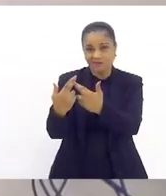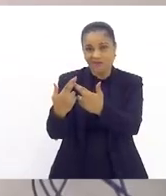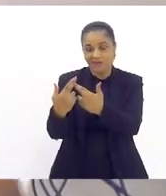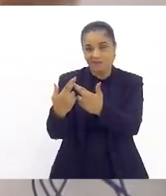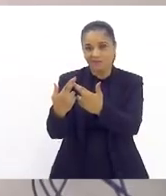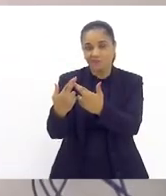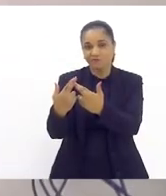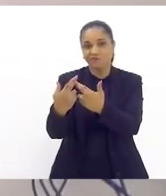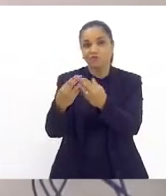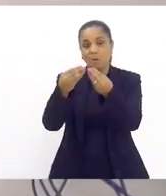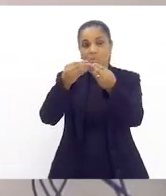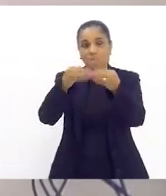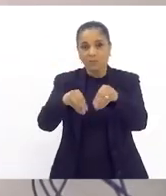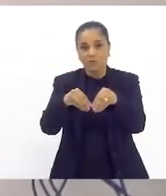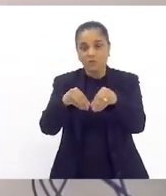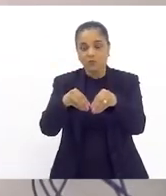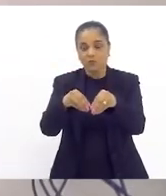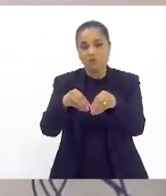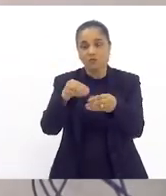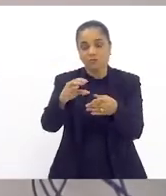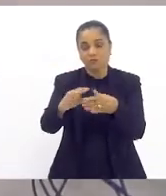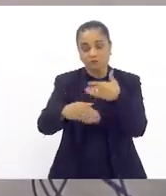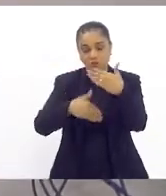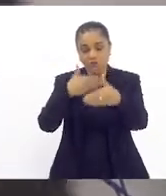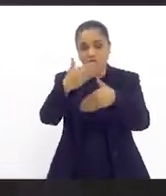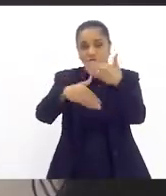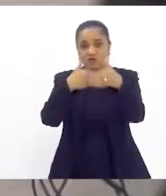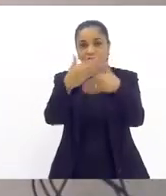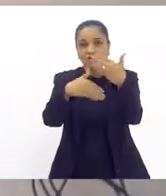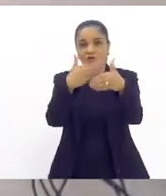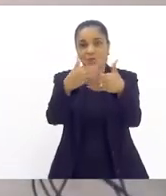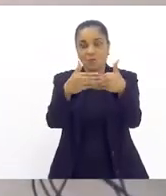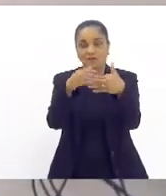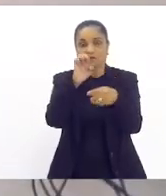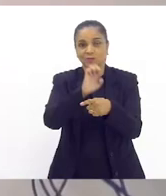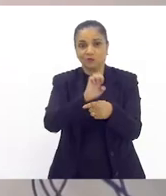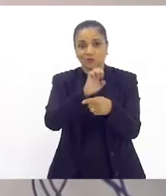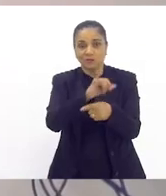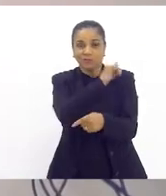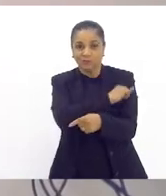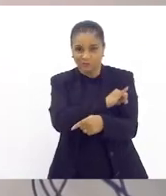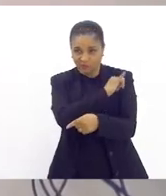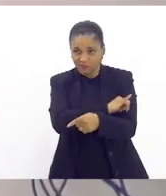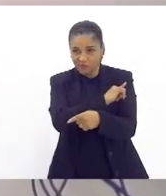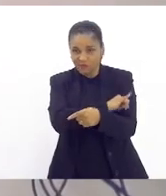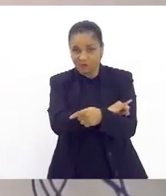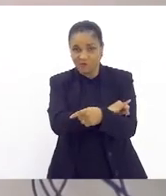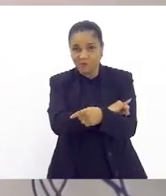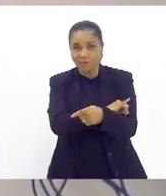o ciclo de desinvestimento produtivo no estado do Rio de Janeiro e levam a classe trabalhadora